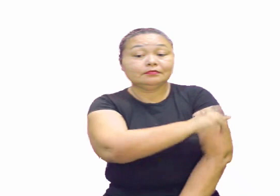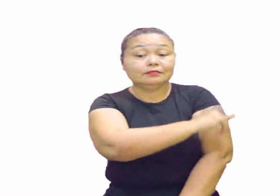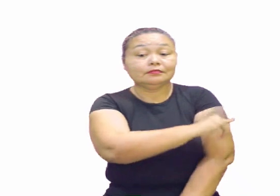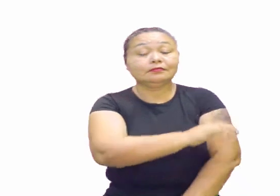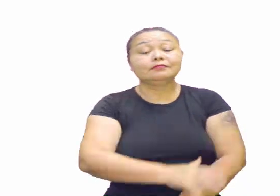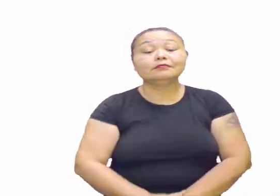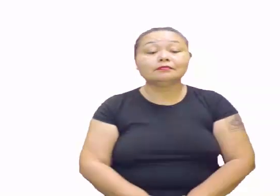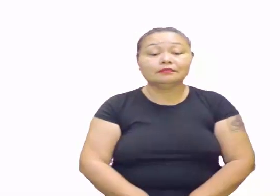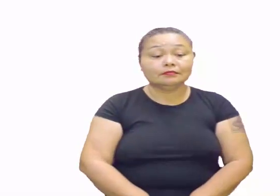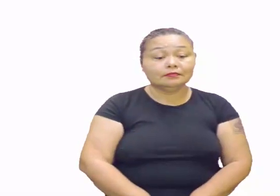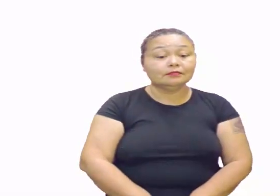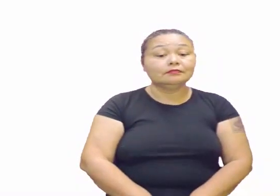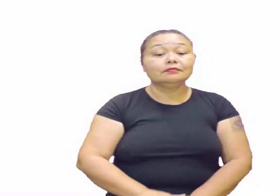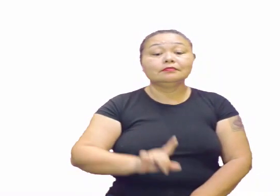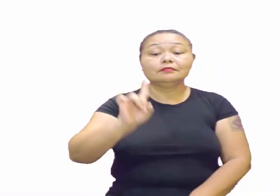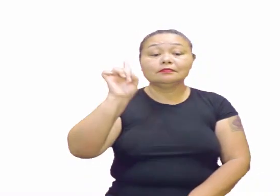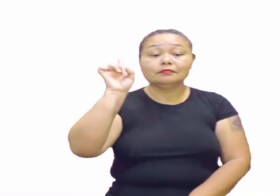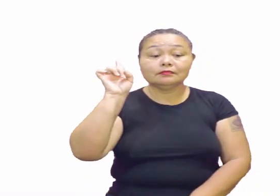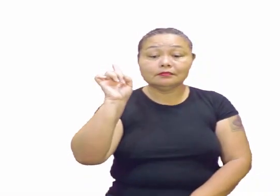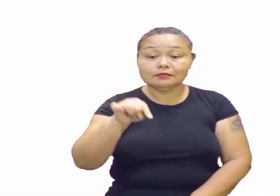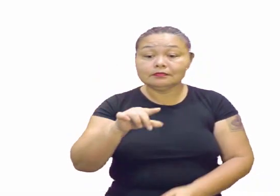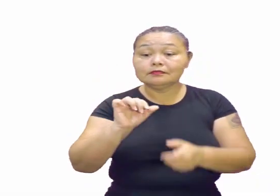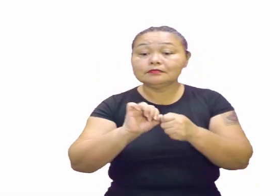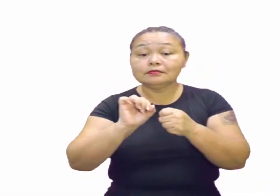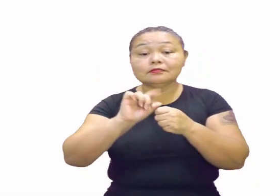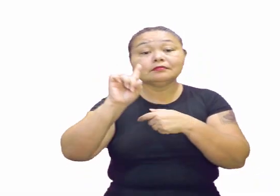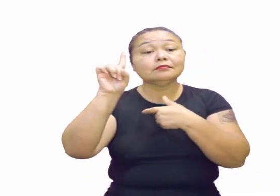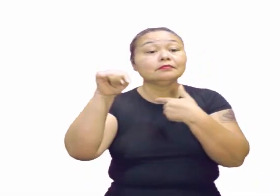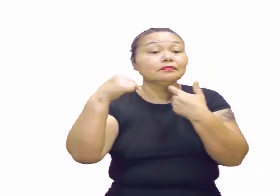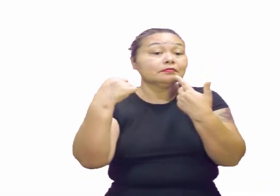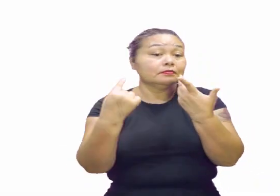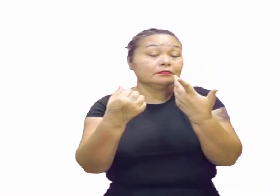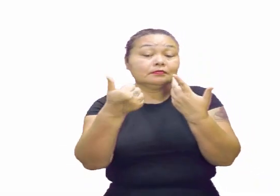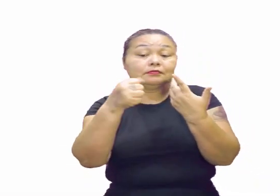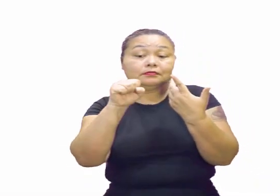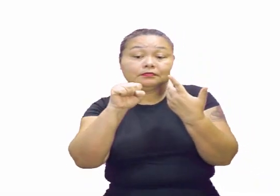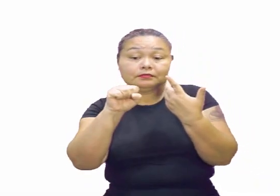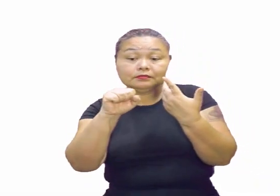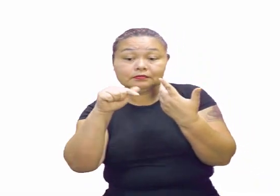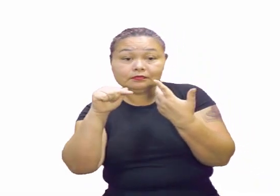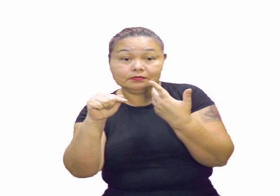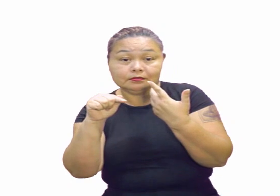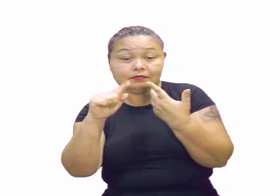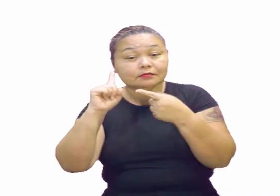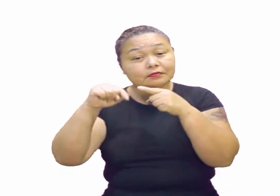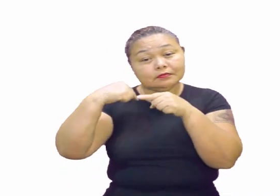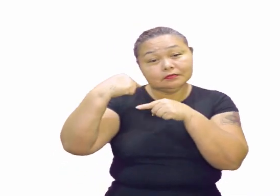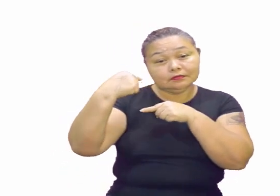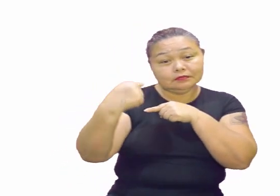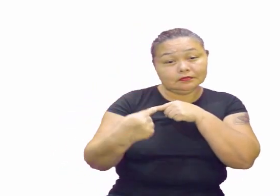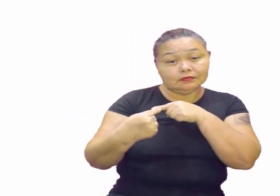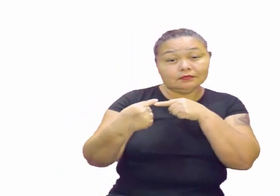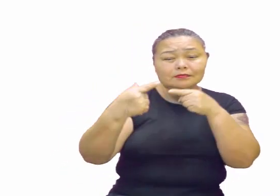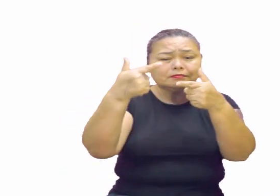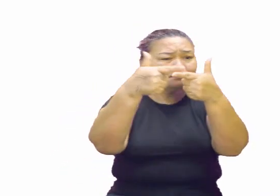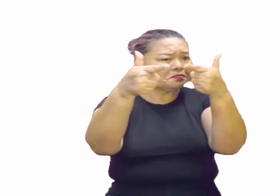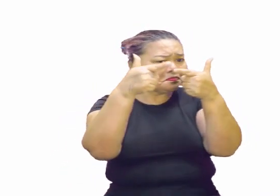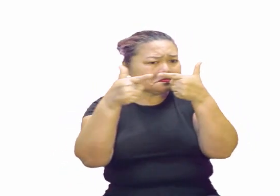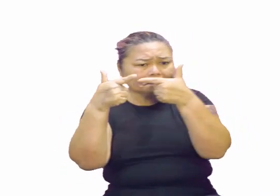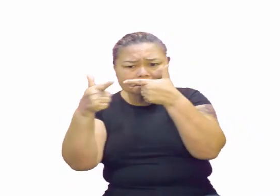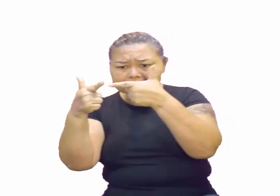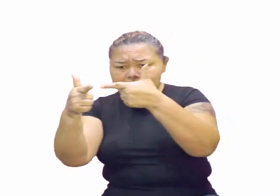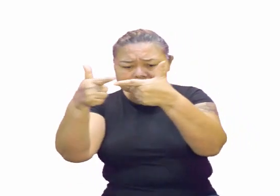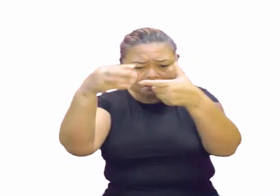Janeiro. Em 1887, depois de outros atritos entre